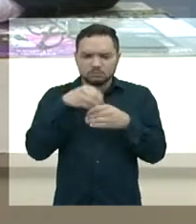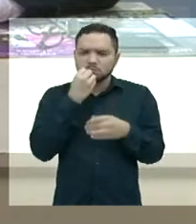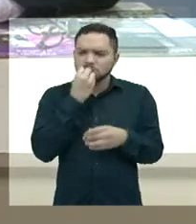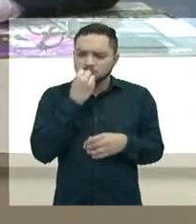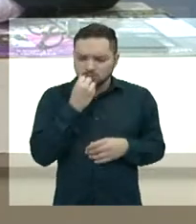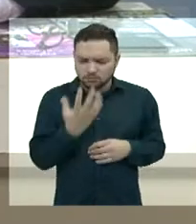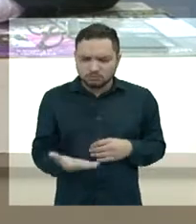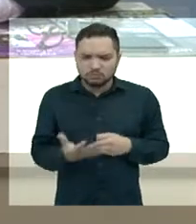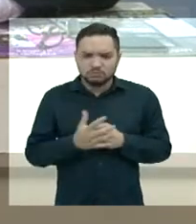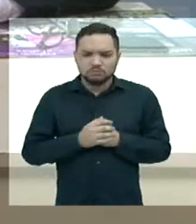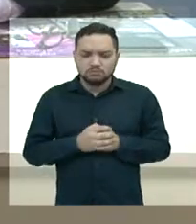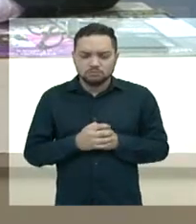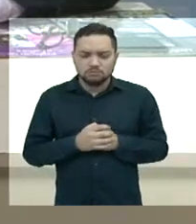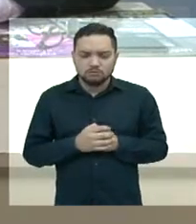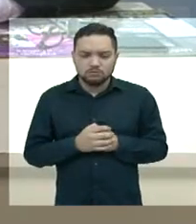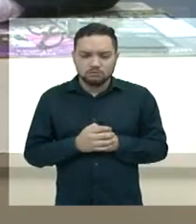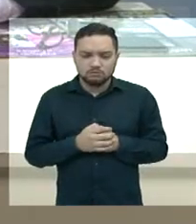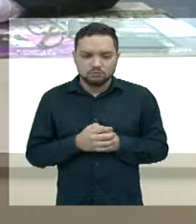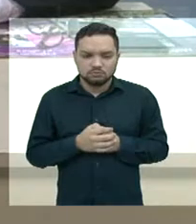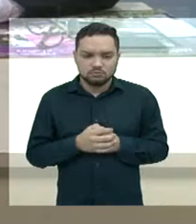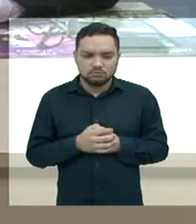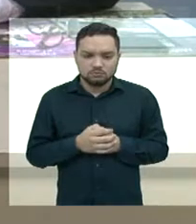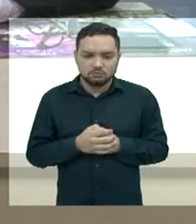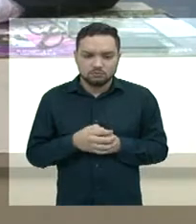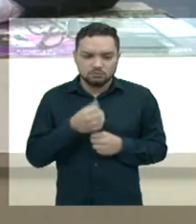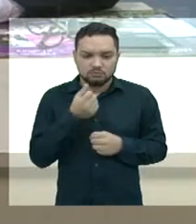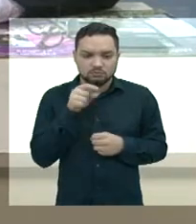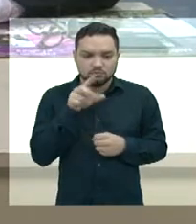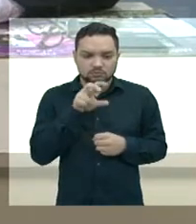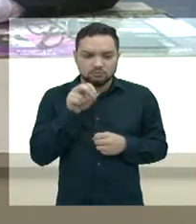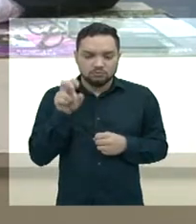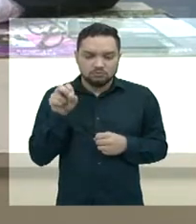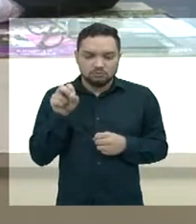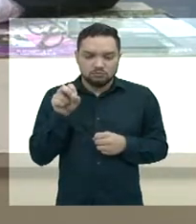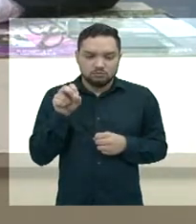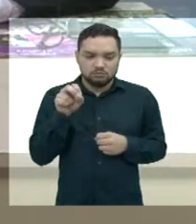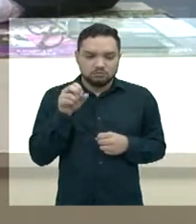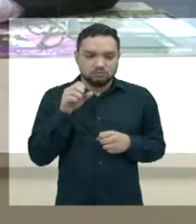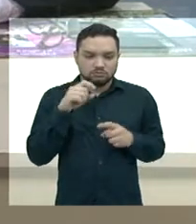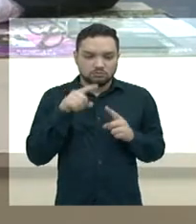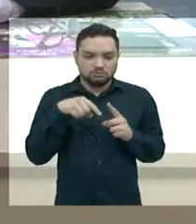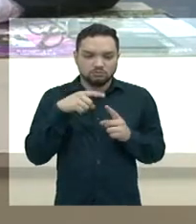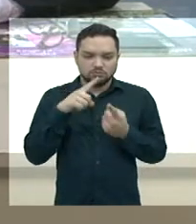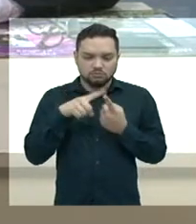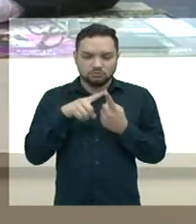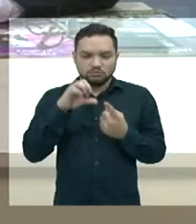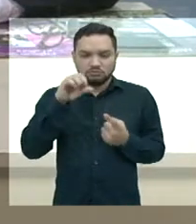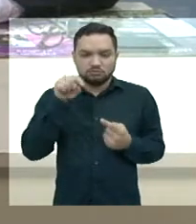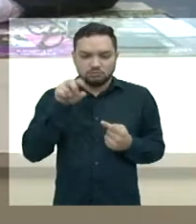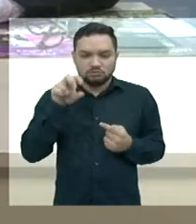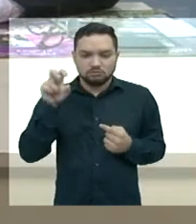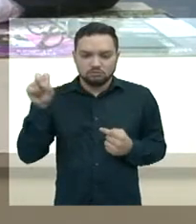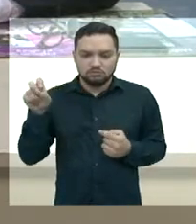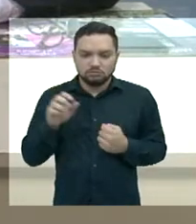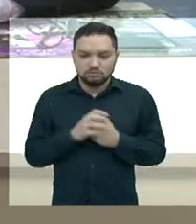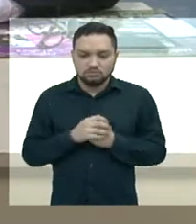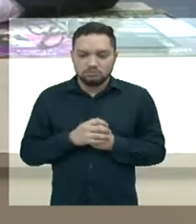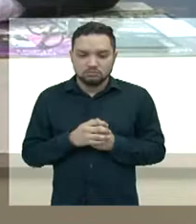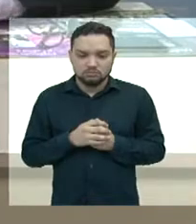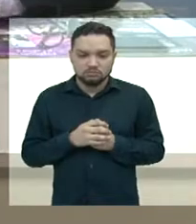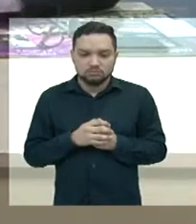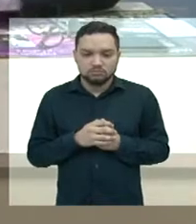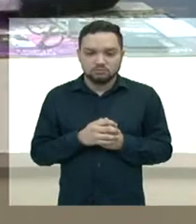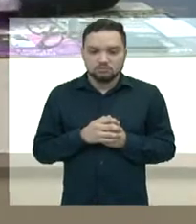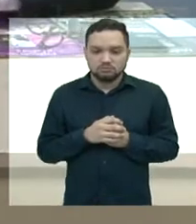né? Sempre entre 6.500 e 9.500 votos. Paulo, É um